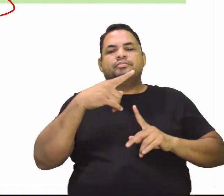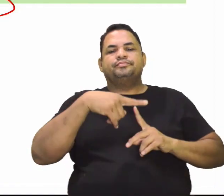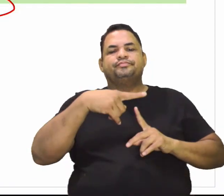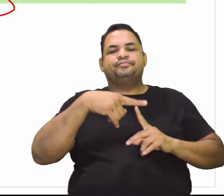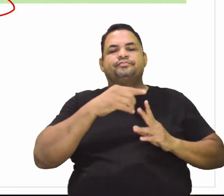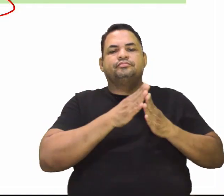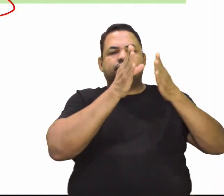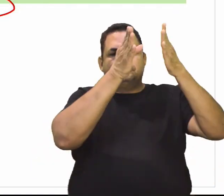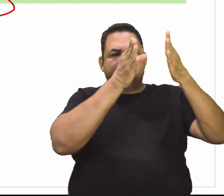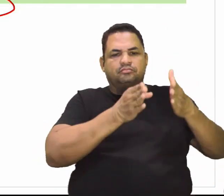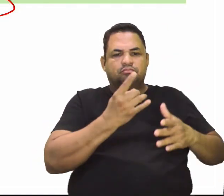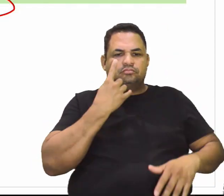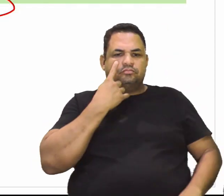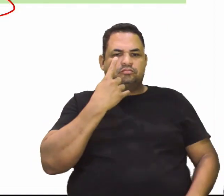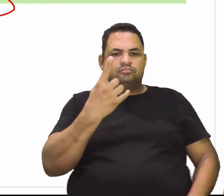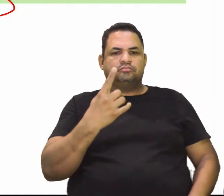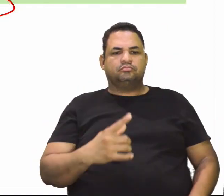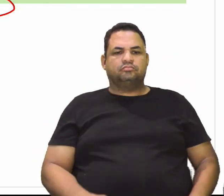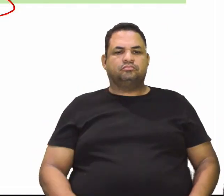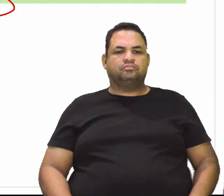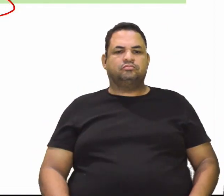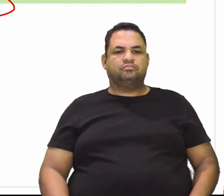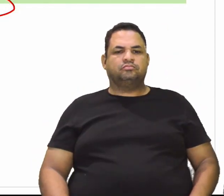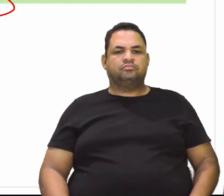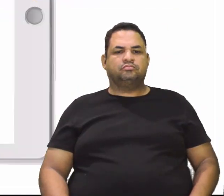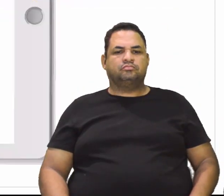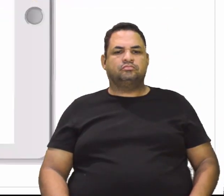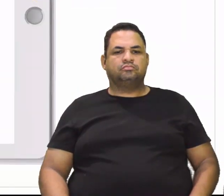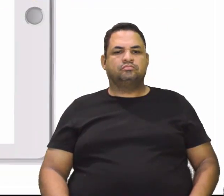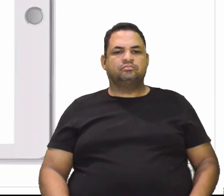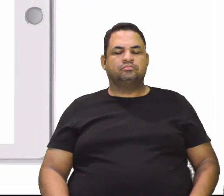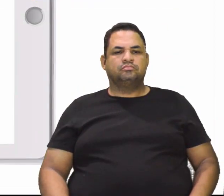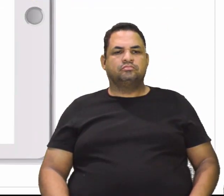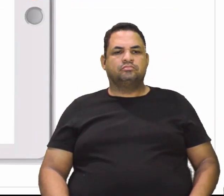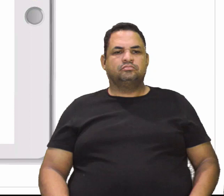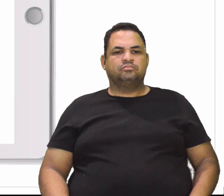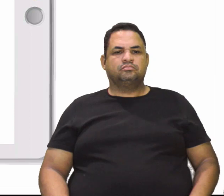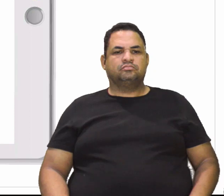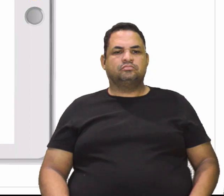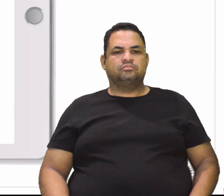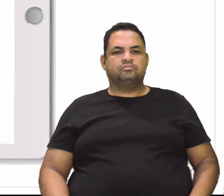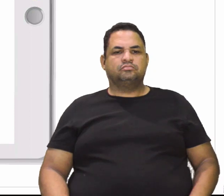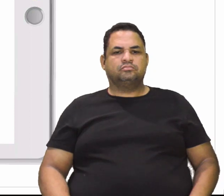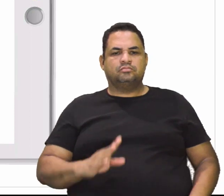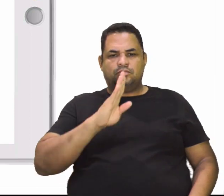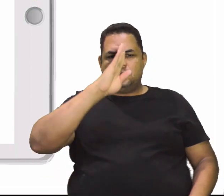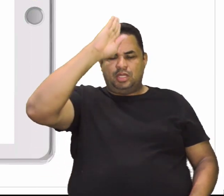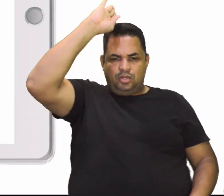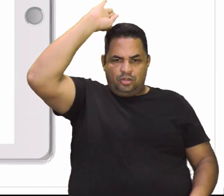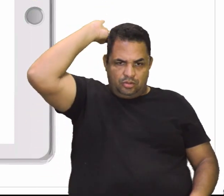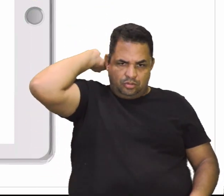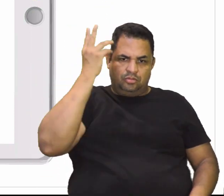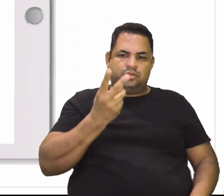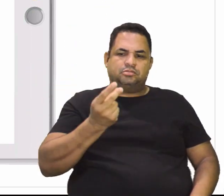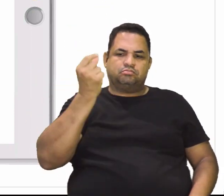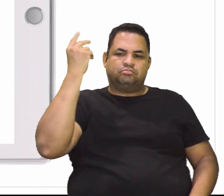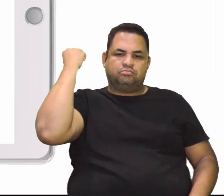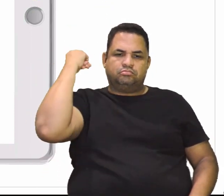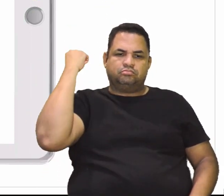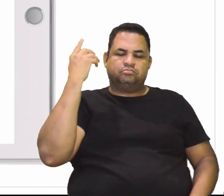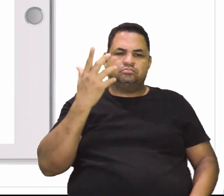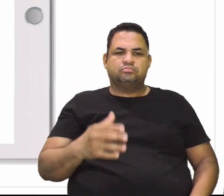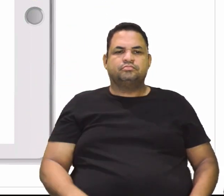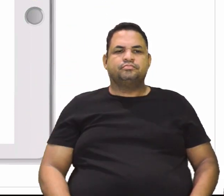dessa coluna? Aí você definiu o estilo dessa sociedade. Roma Antiga, o Império Romano. O